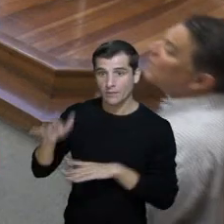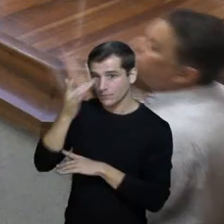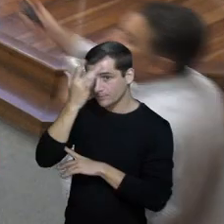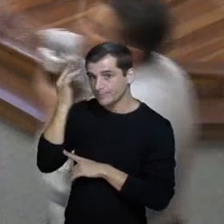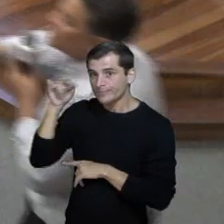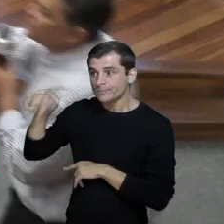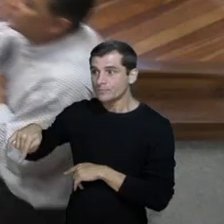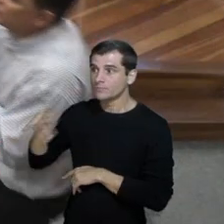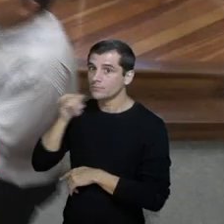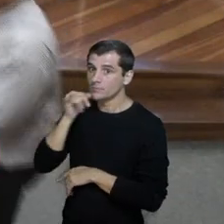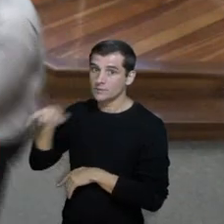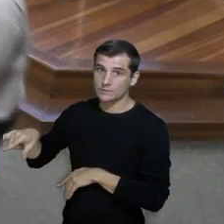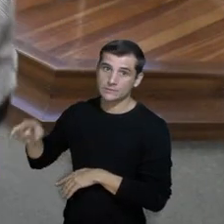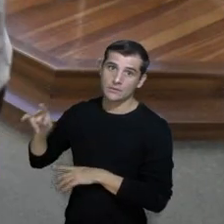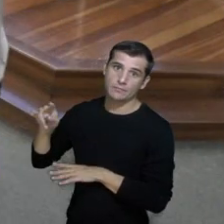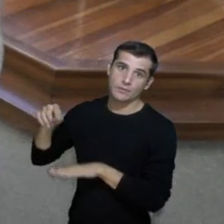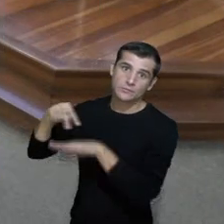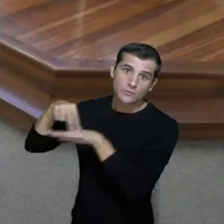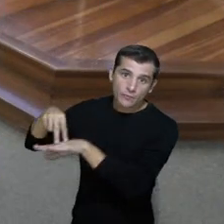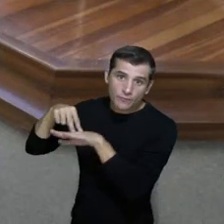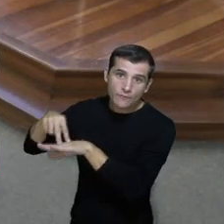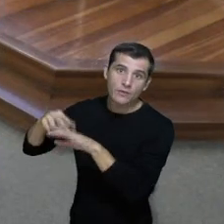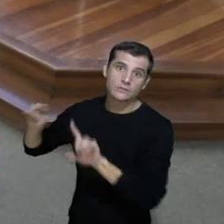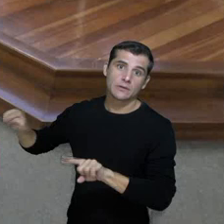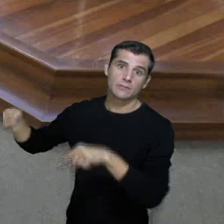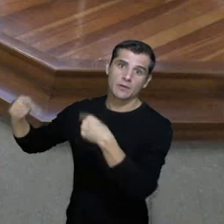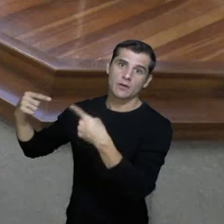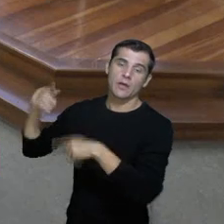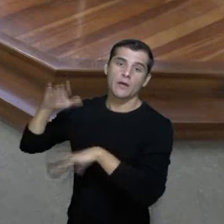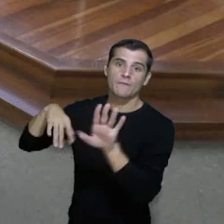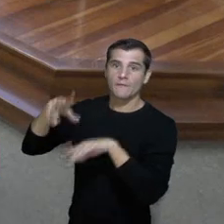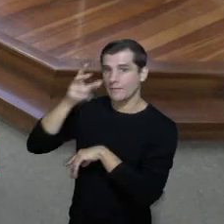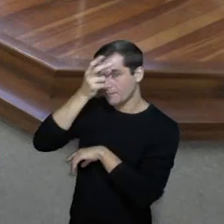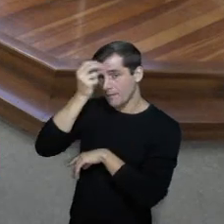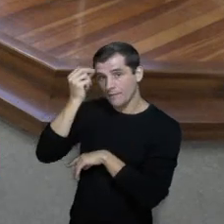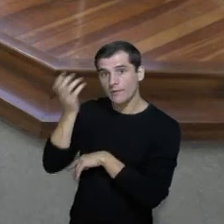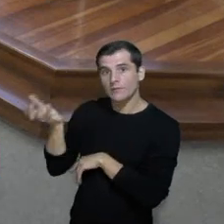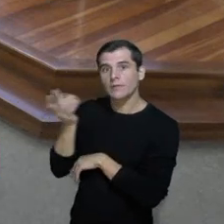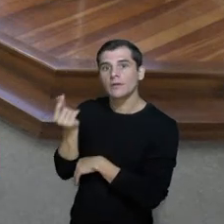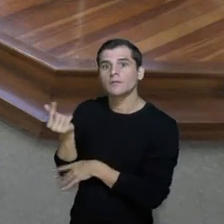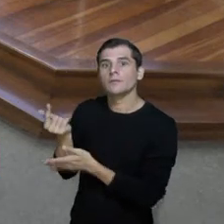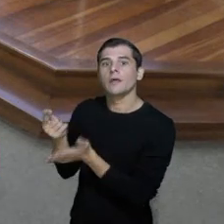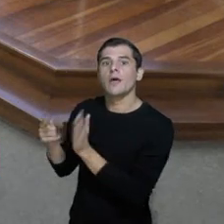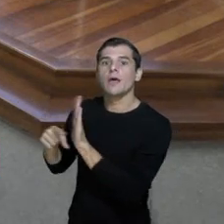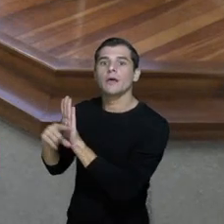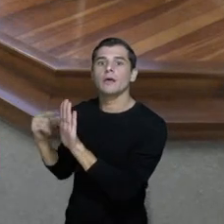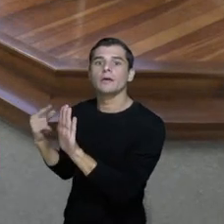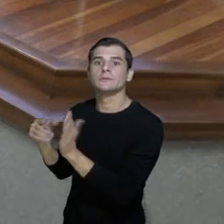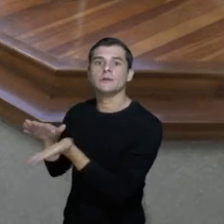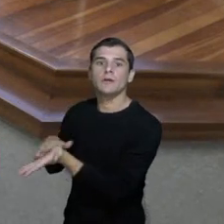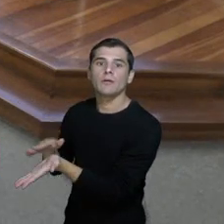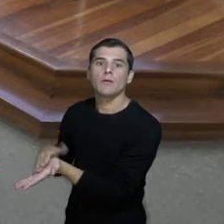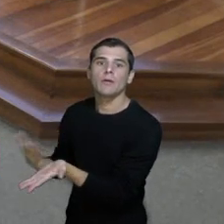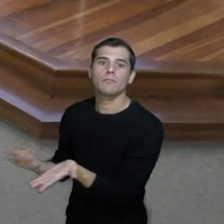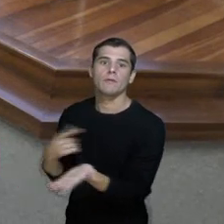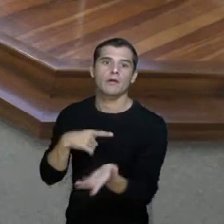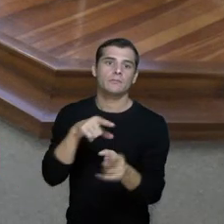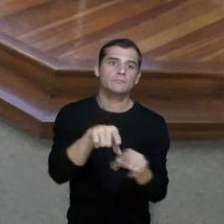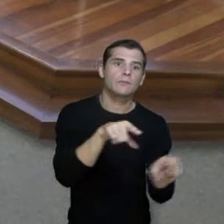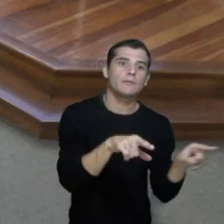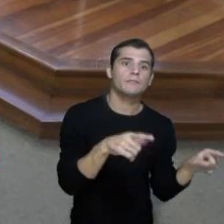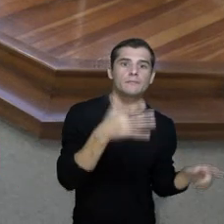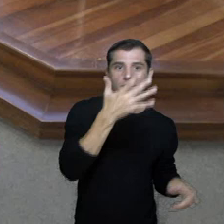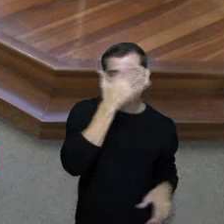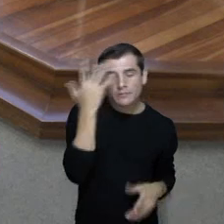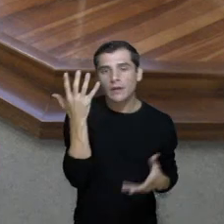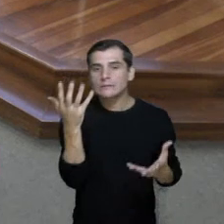local porque o prefeito quer cobrar tô inventando hipóteses aqui o stang deixa e assim cada um de nós nem sei qual